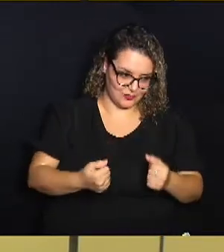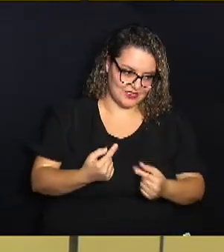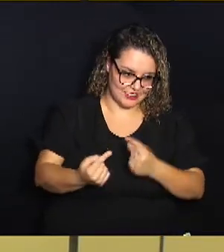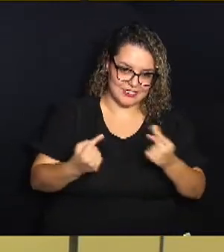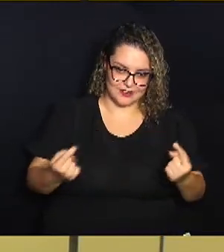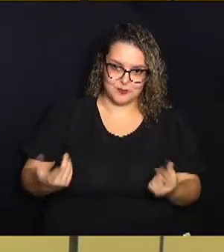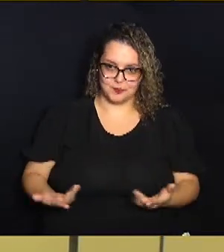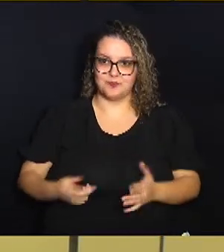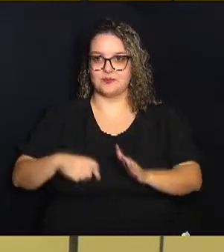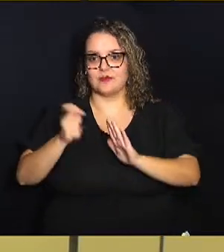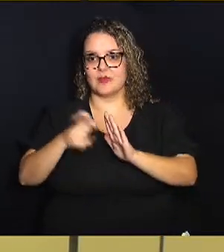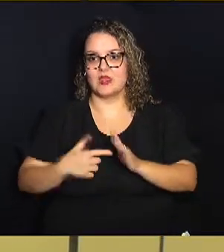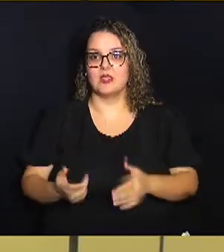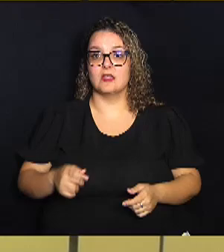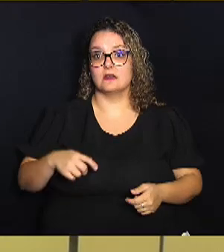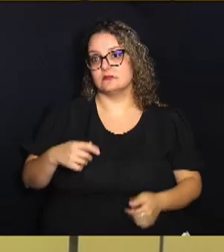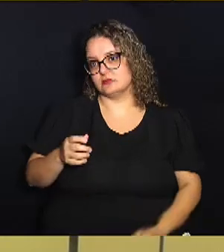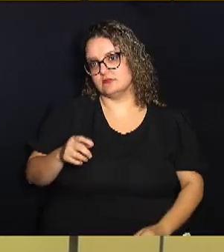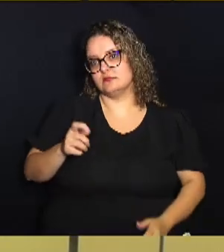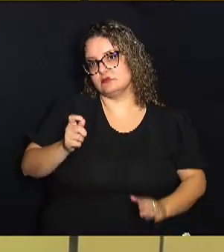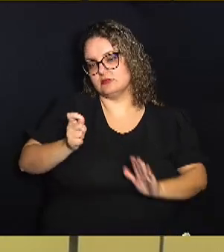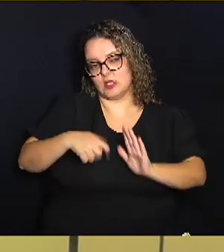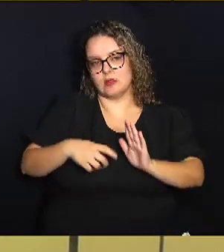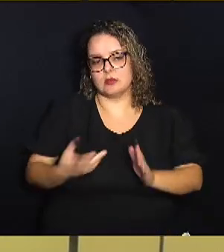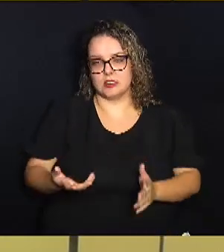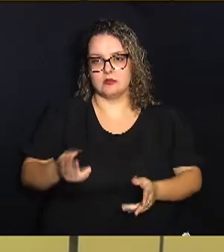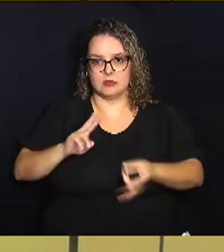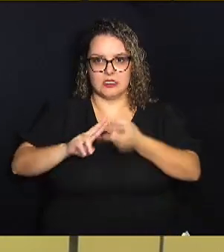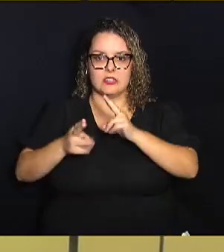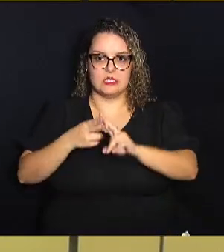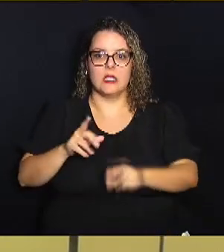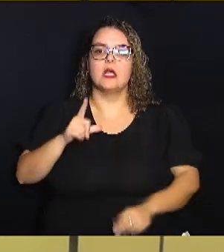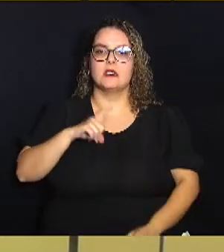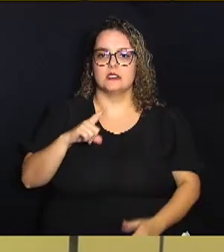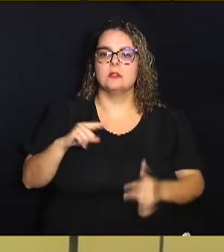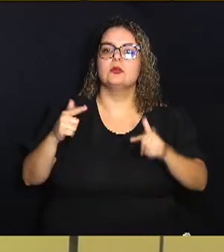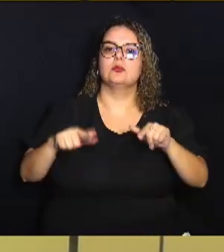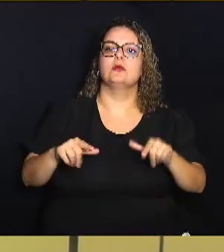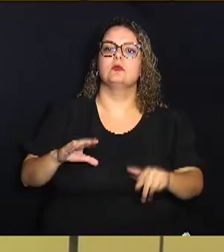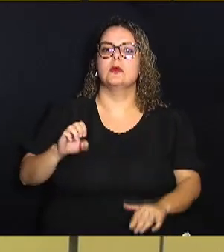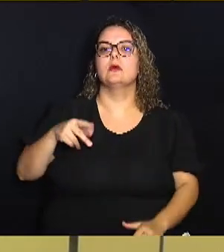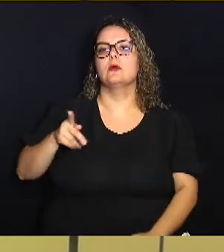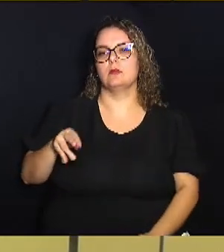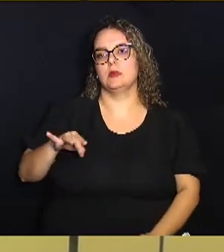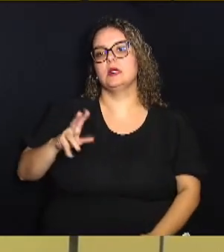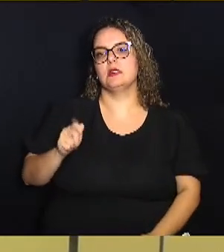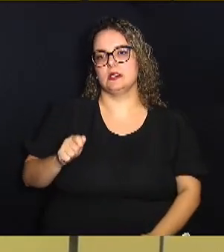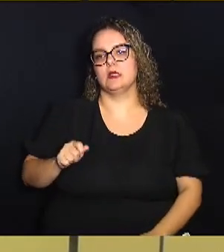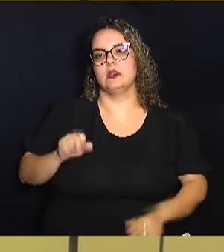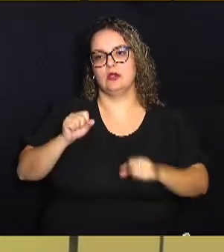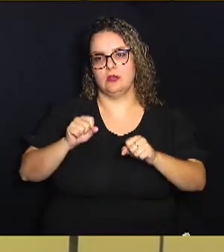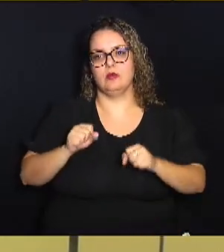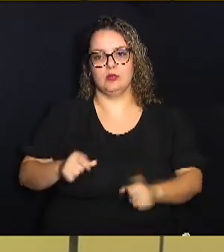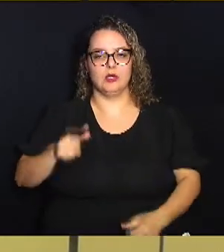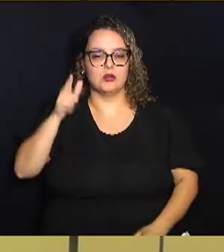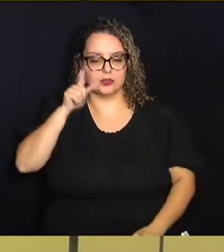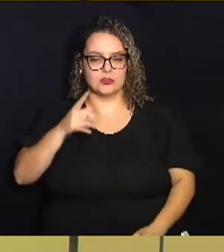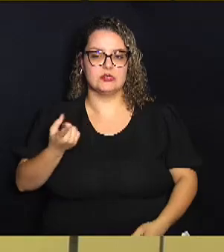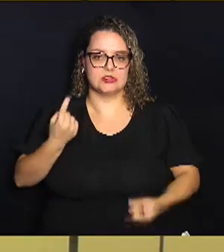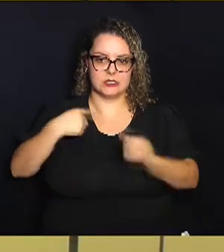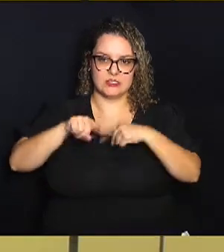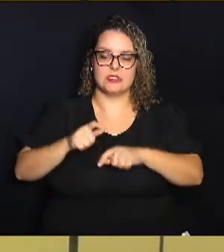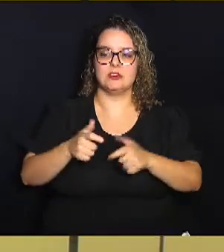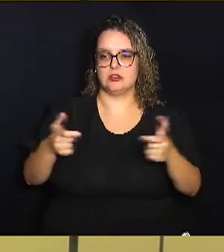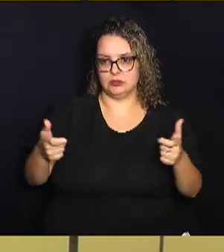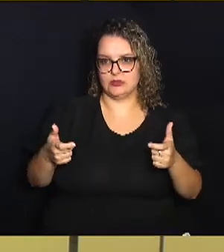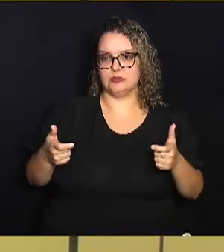sua capacidade e competência, aí sim a gente tem um ambiente, uma companhia que pode alcançar grande sucesso